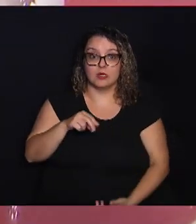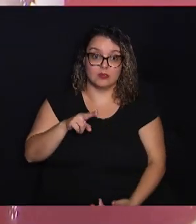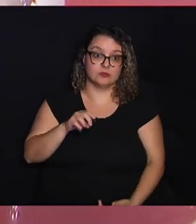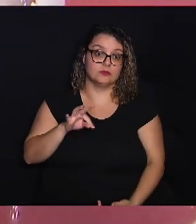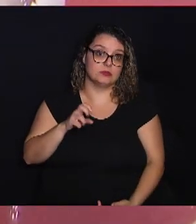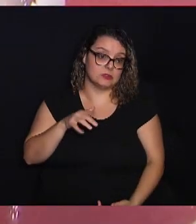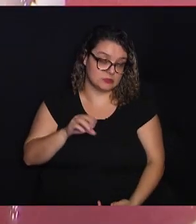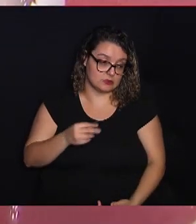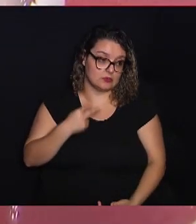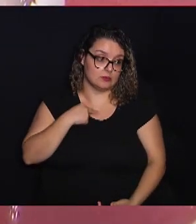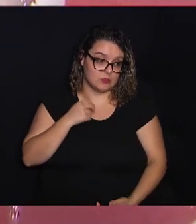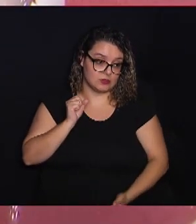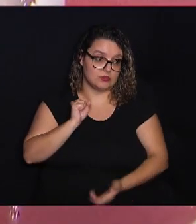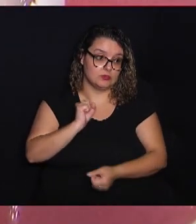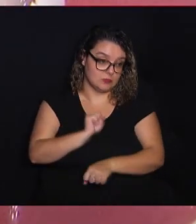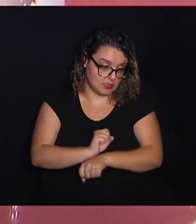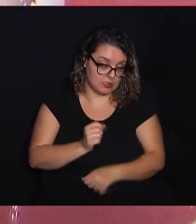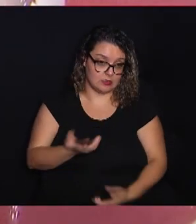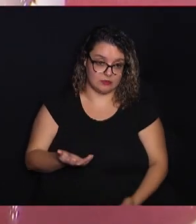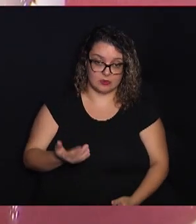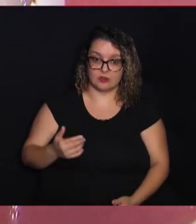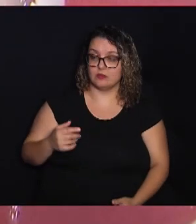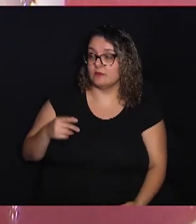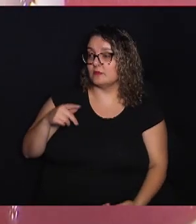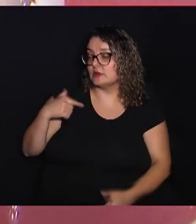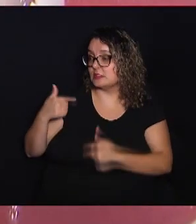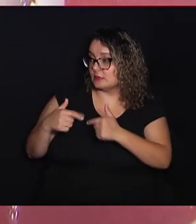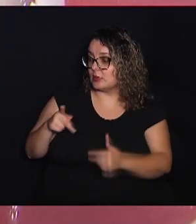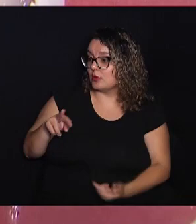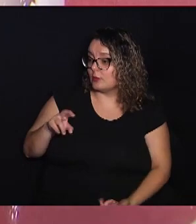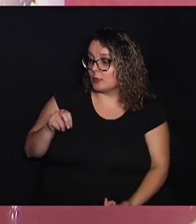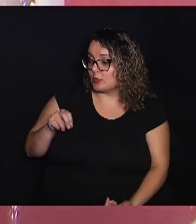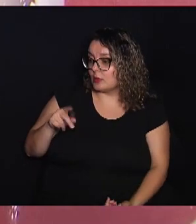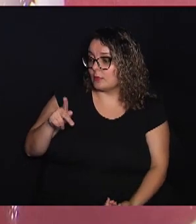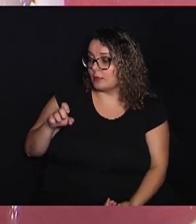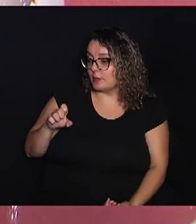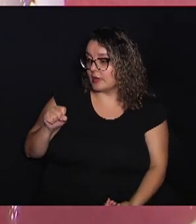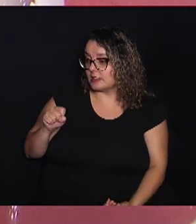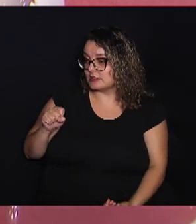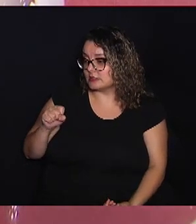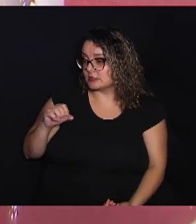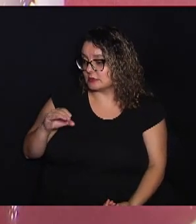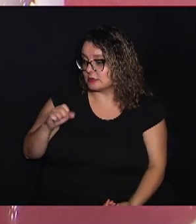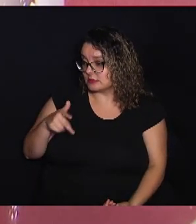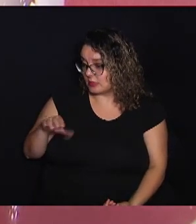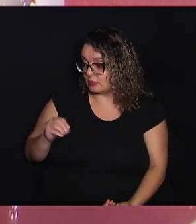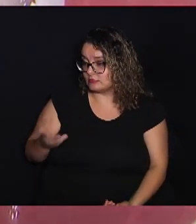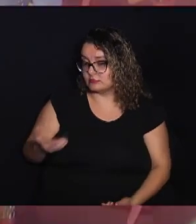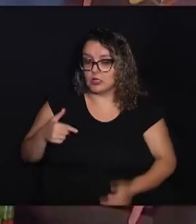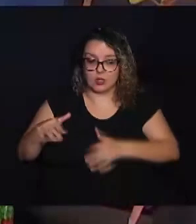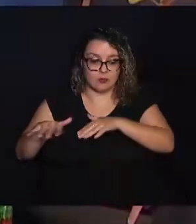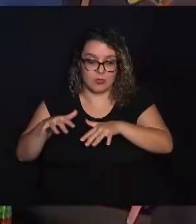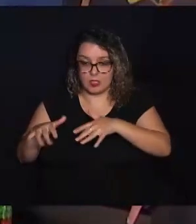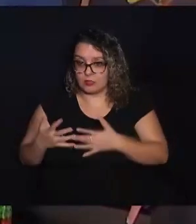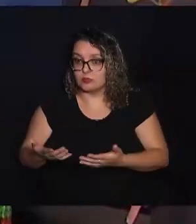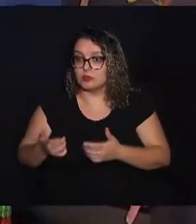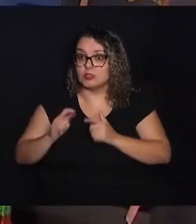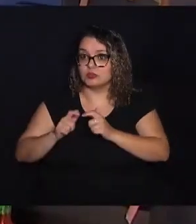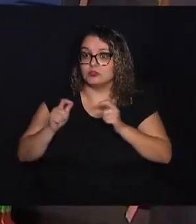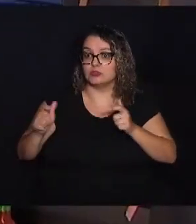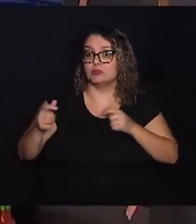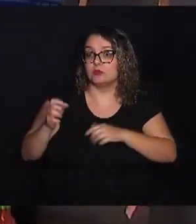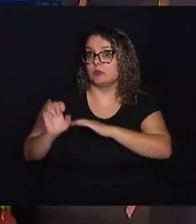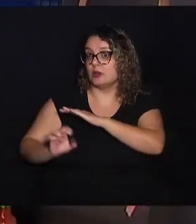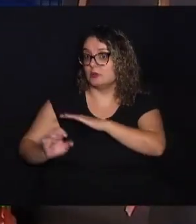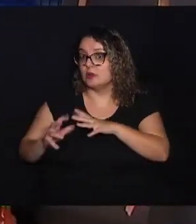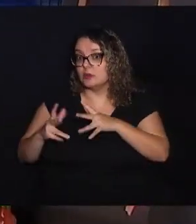parar. Certo. Você falou que trabalha com prospecção, né? Por enquanto ainda está nesse movimento de ampliar o seu negócio,